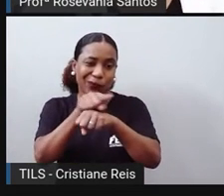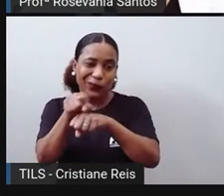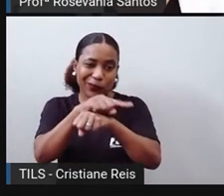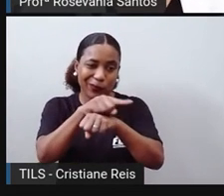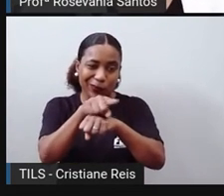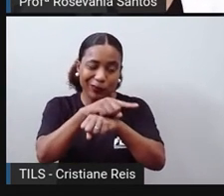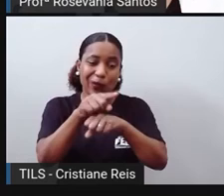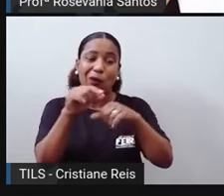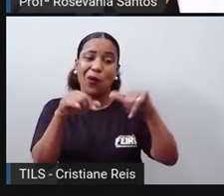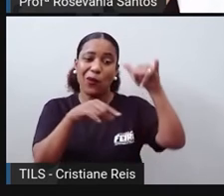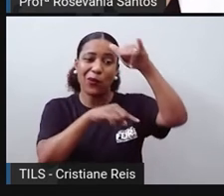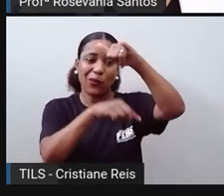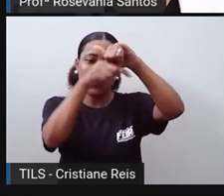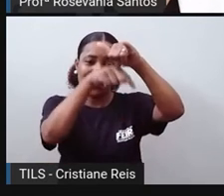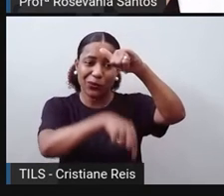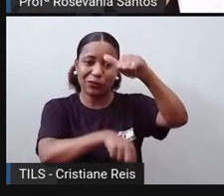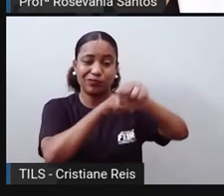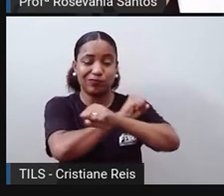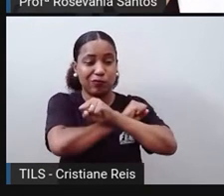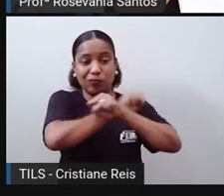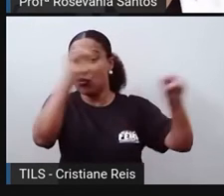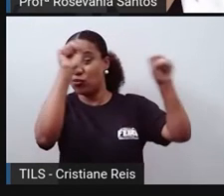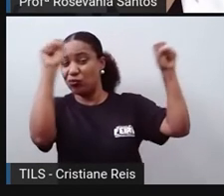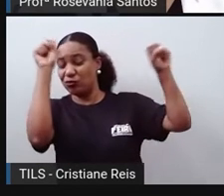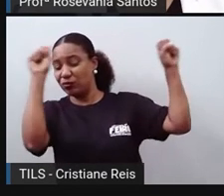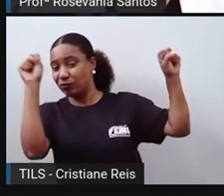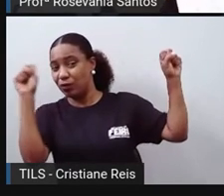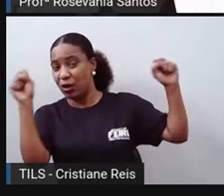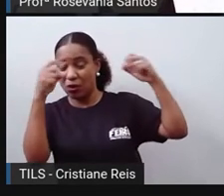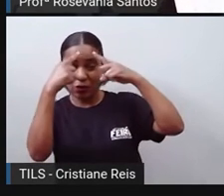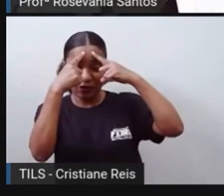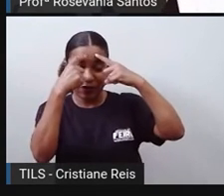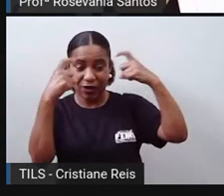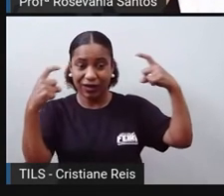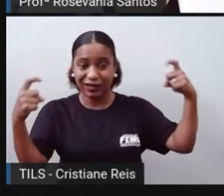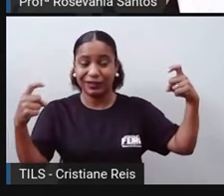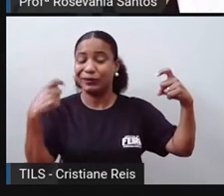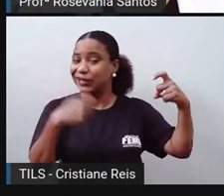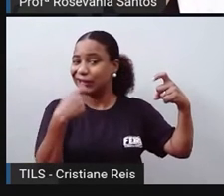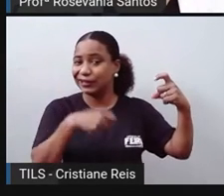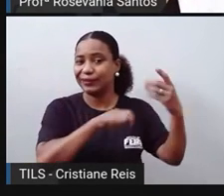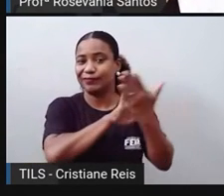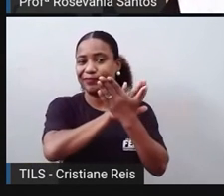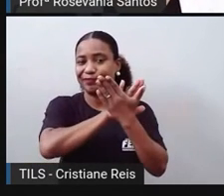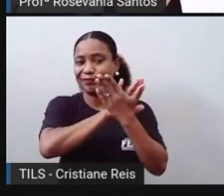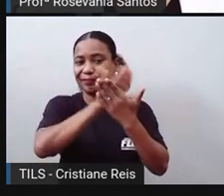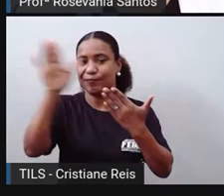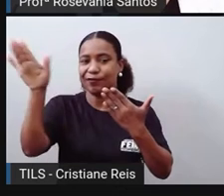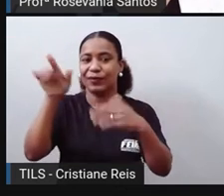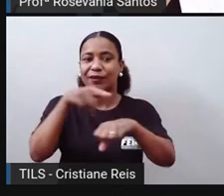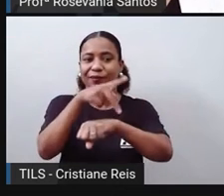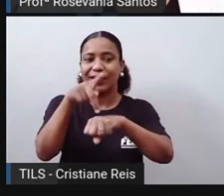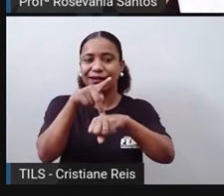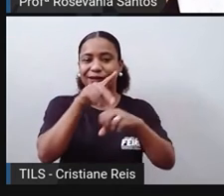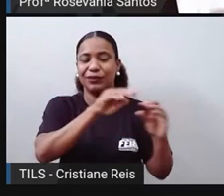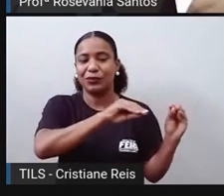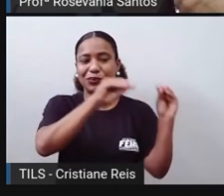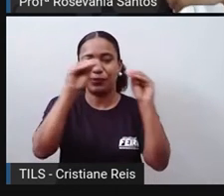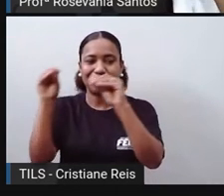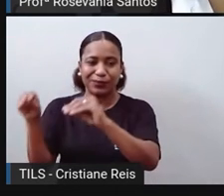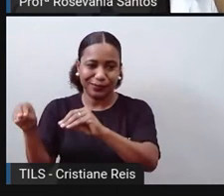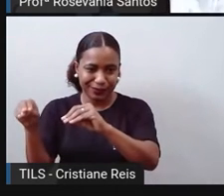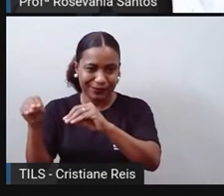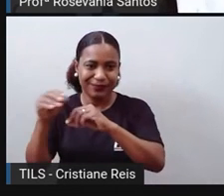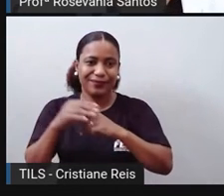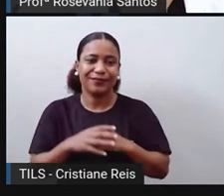violência, às vezes, uma série de coisas. Então, eles ou saem, ou vão sofrer isso aí, né. Às vezes, também, é